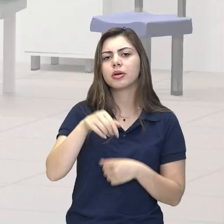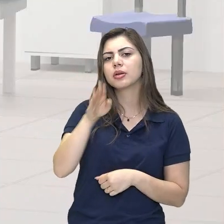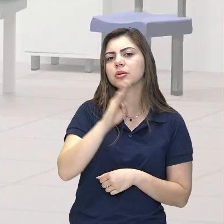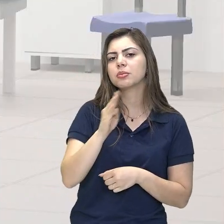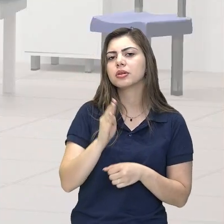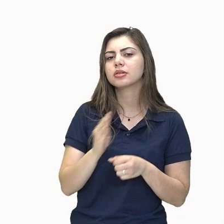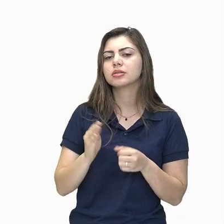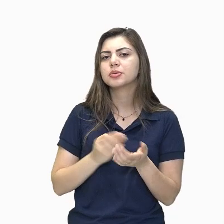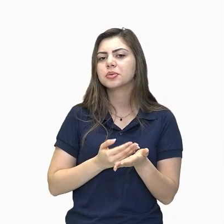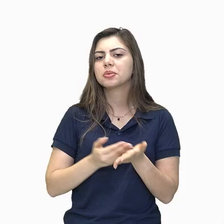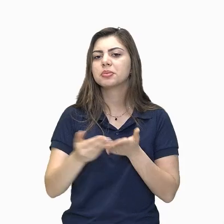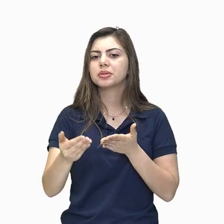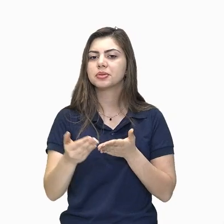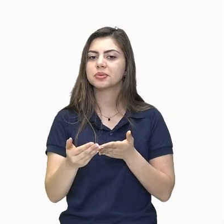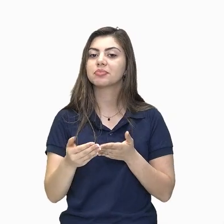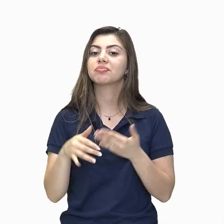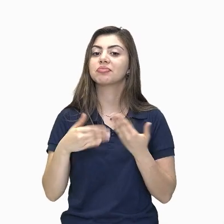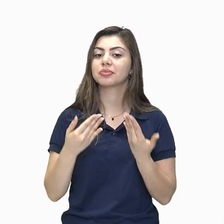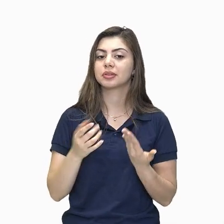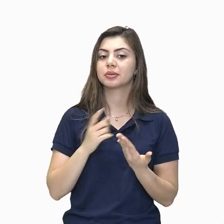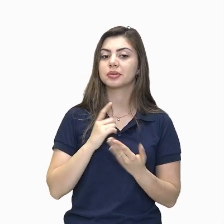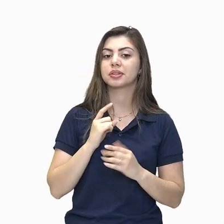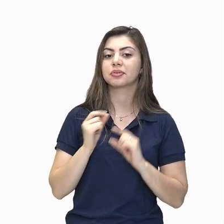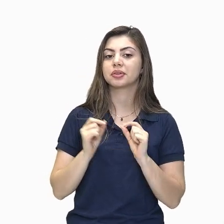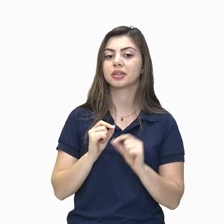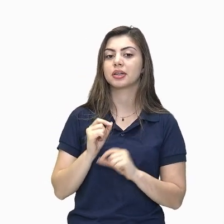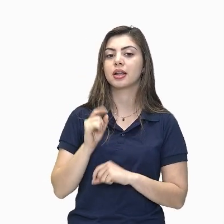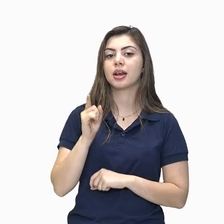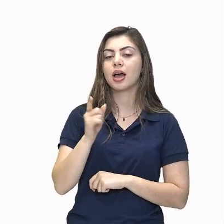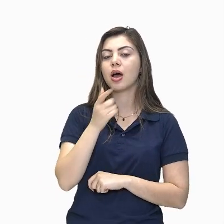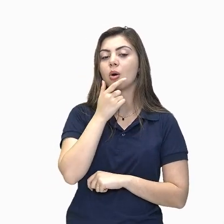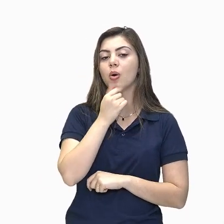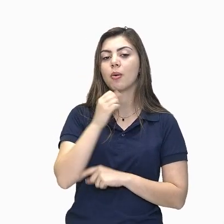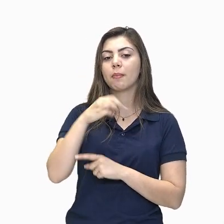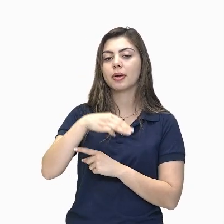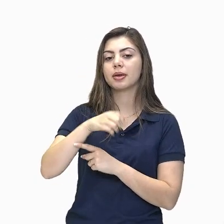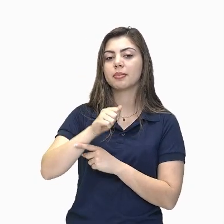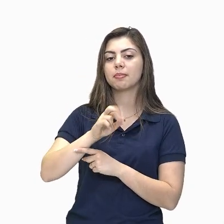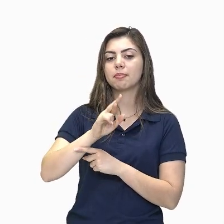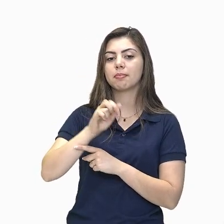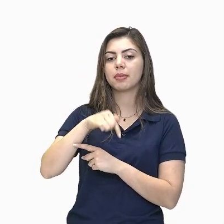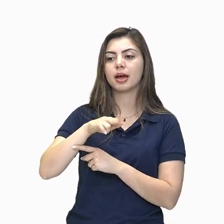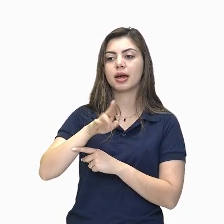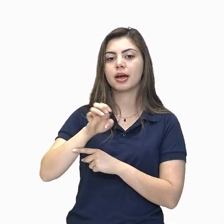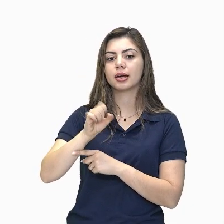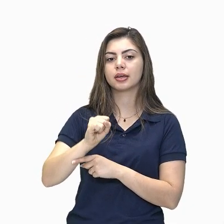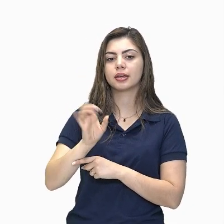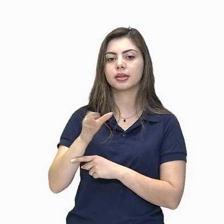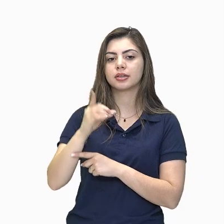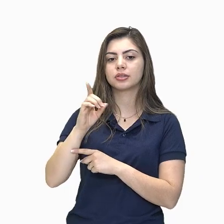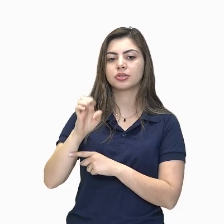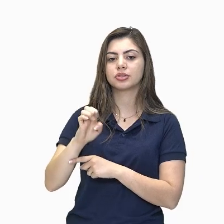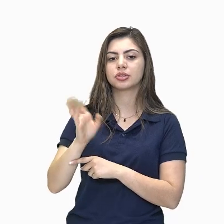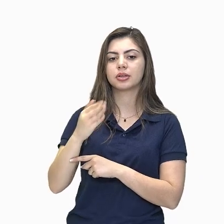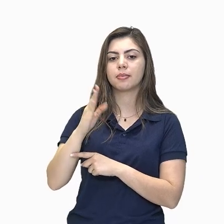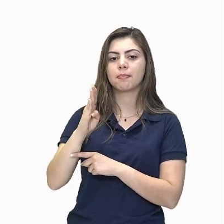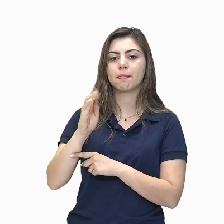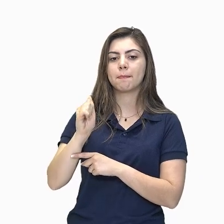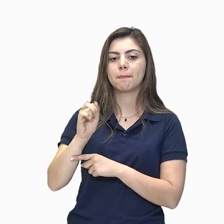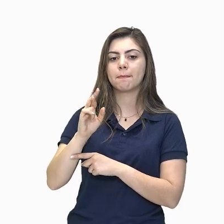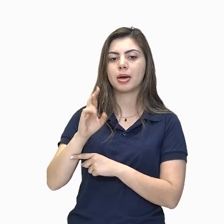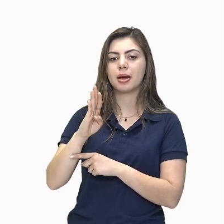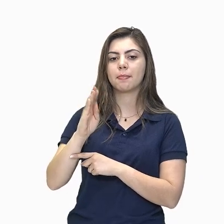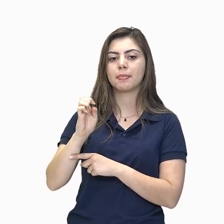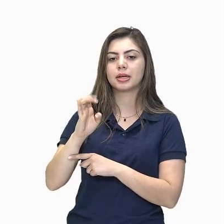a partir do Marquês de Barbacena, em 1804, né, por interesse da coroa portuguesa,